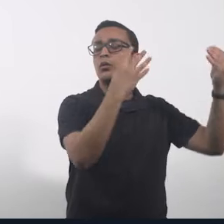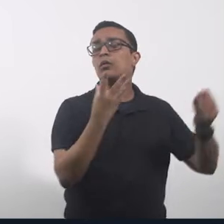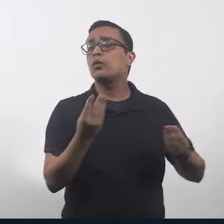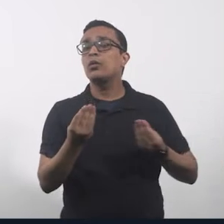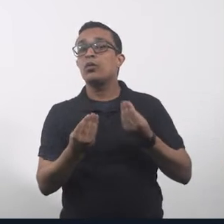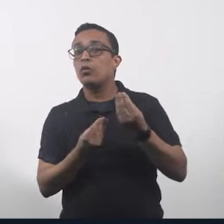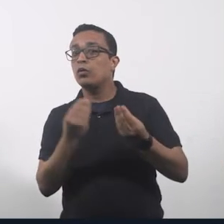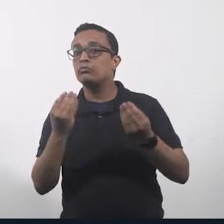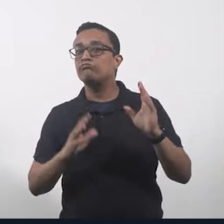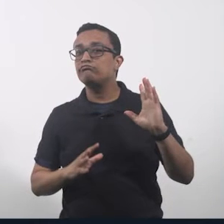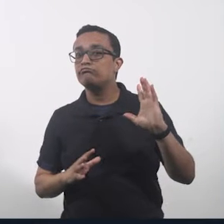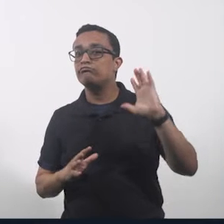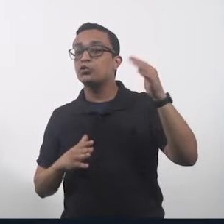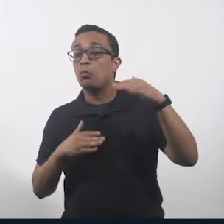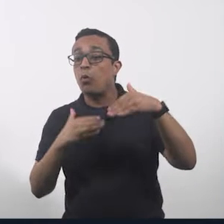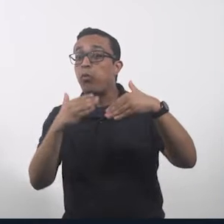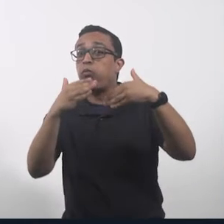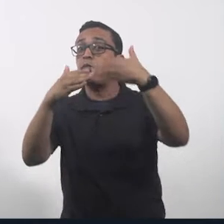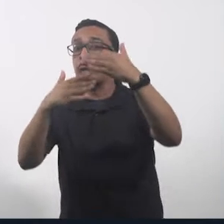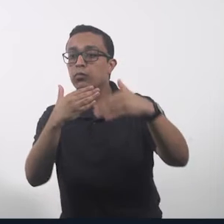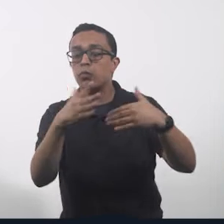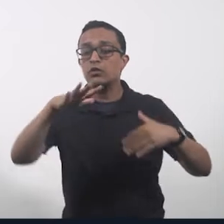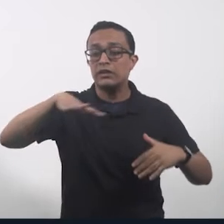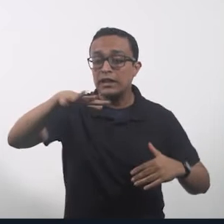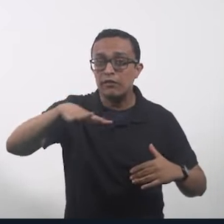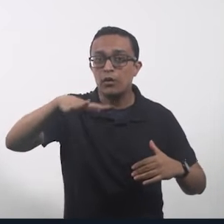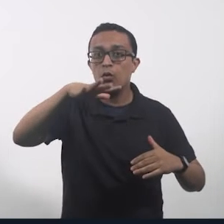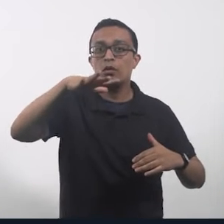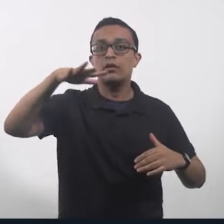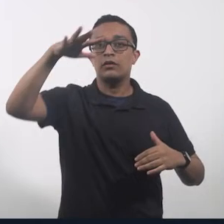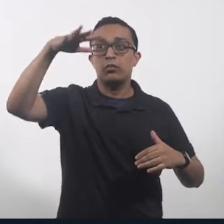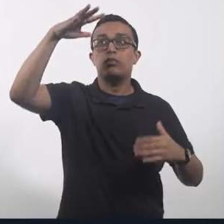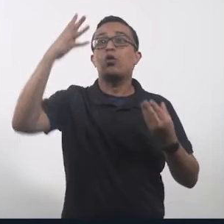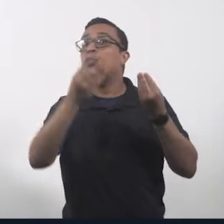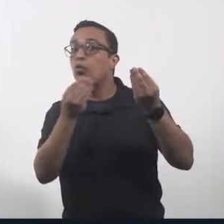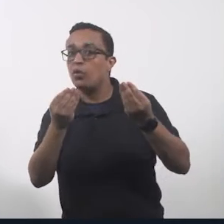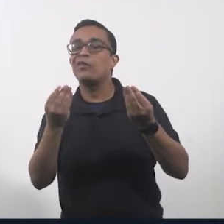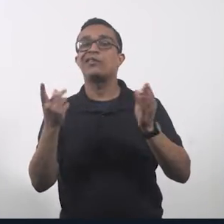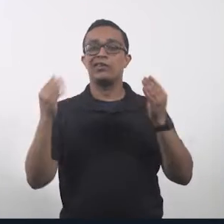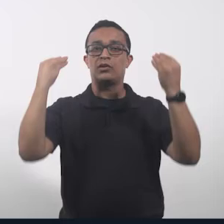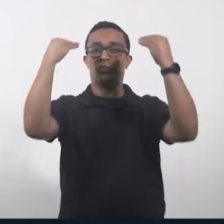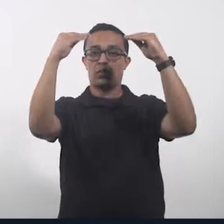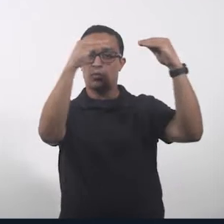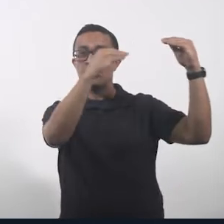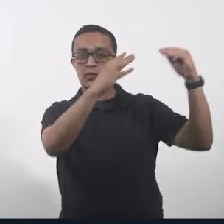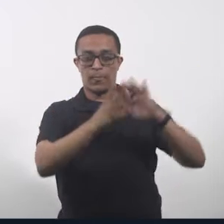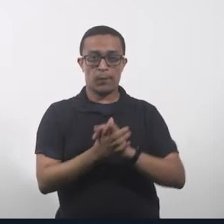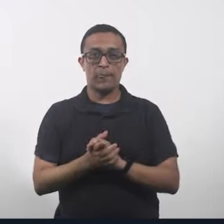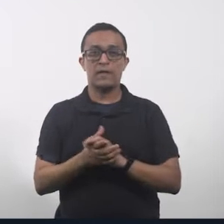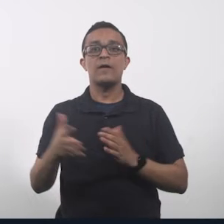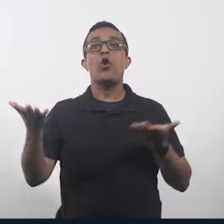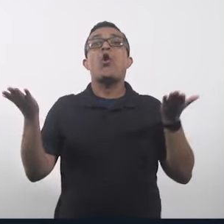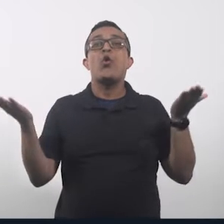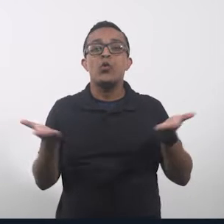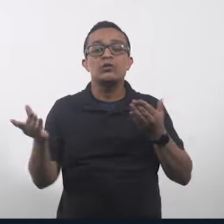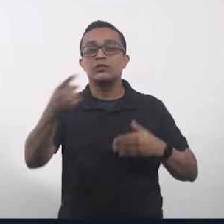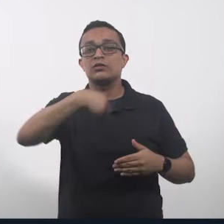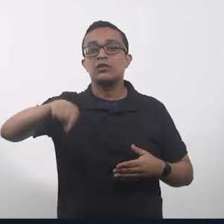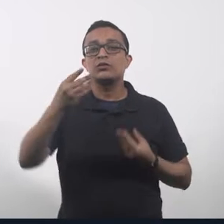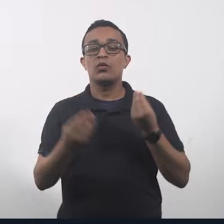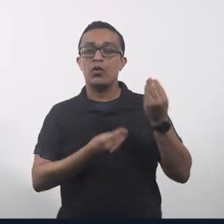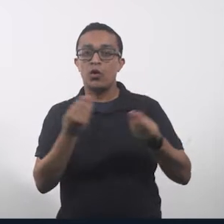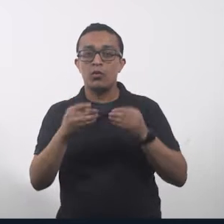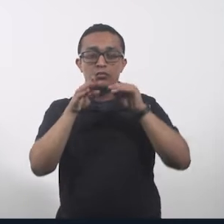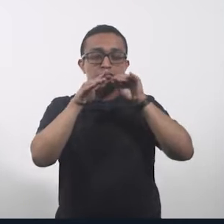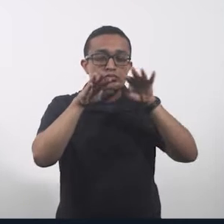a evolução desses níveis de transmissão durante todo o período da pandemia. Nós estaríamos hoje, então, num nível